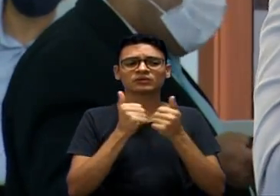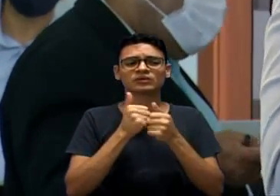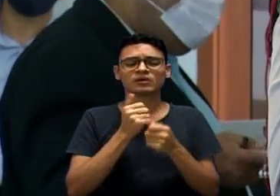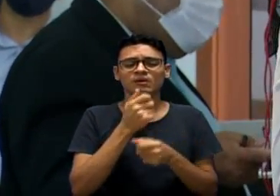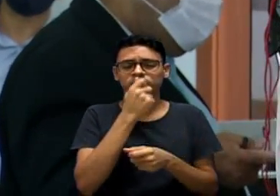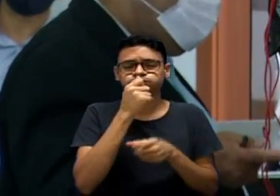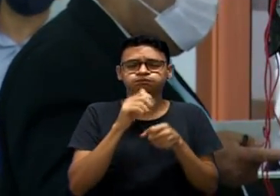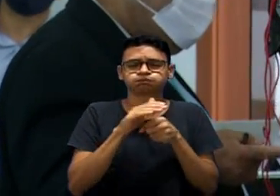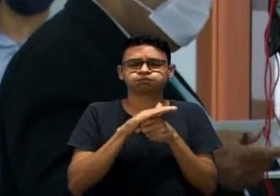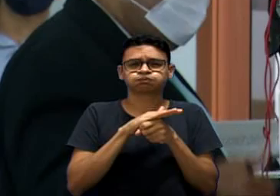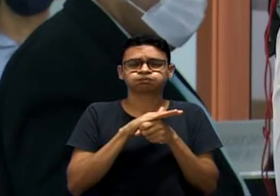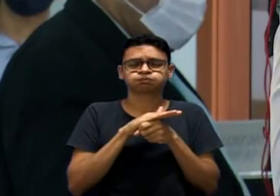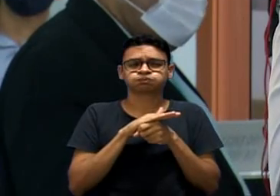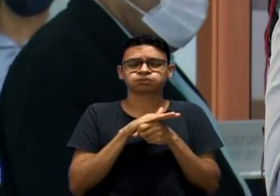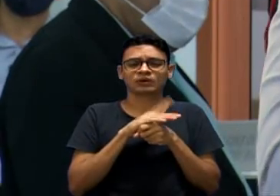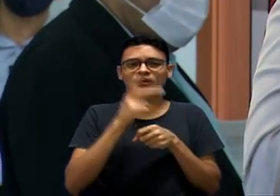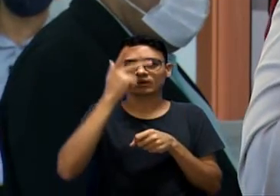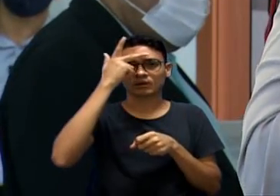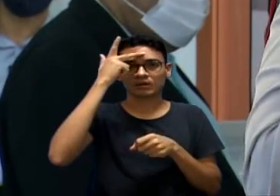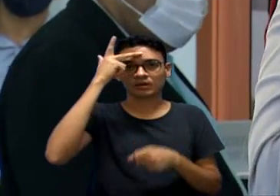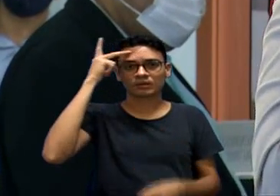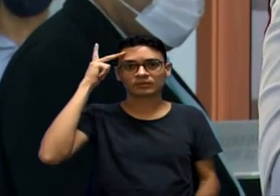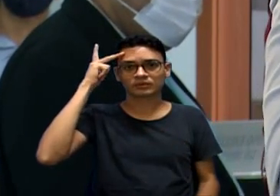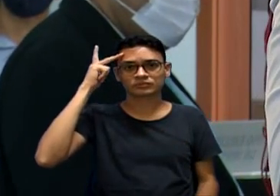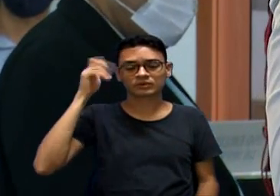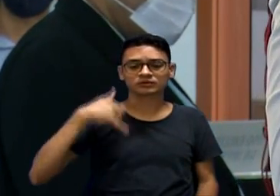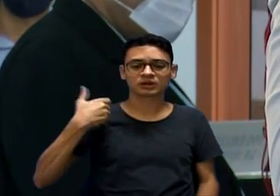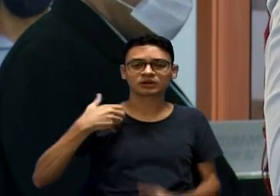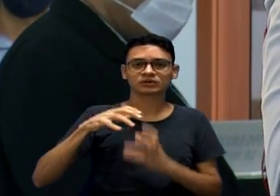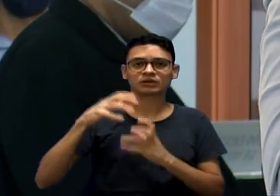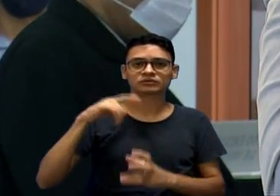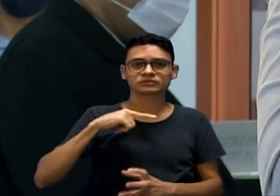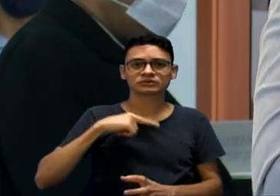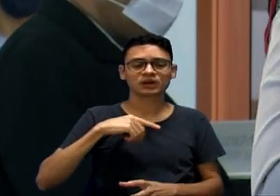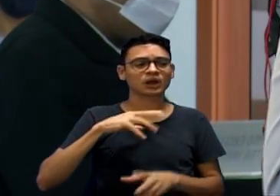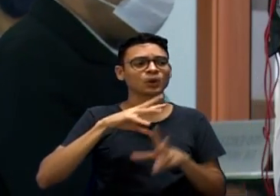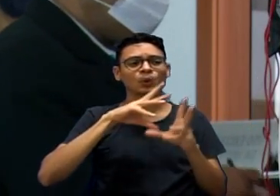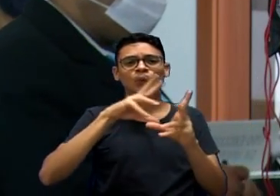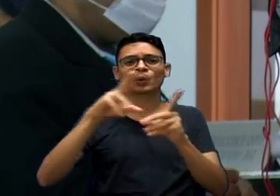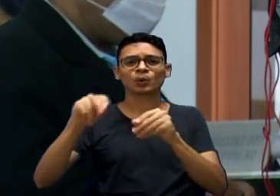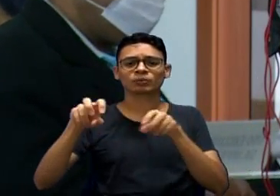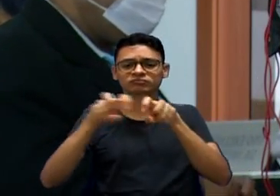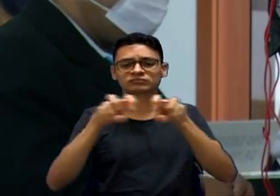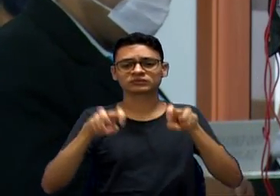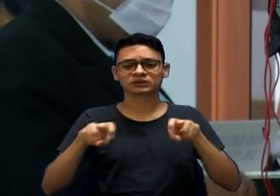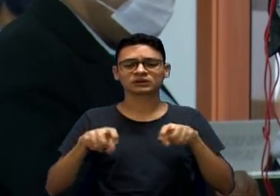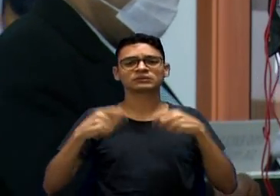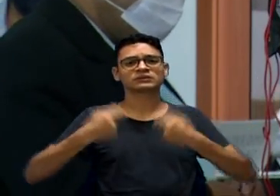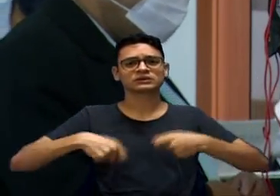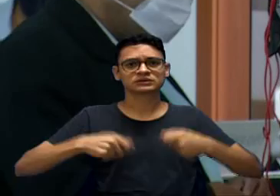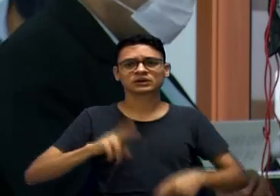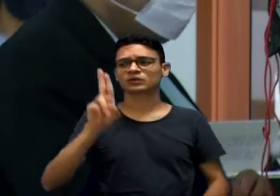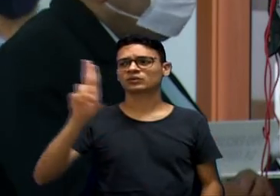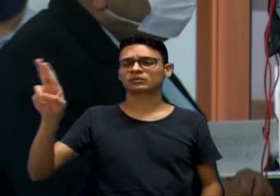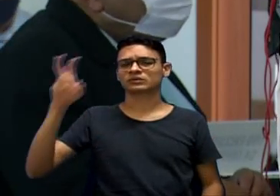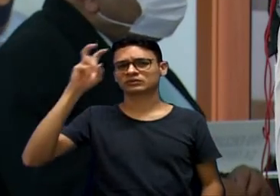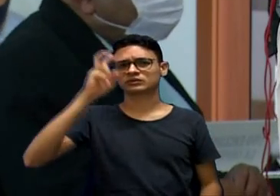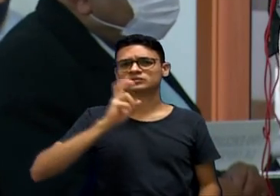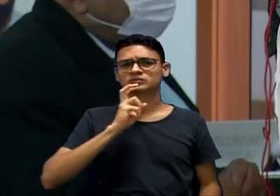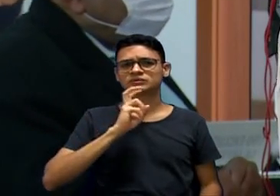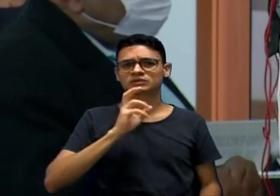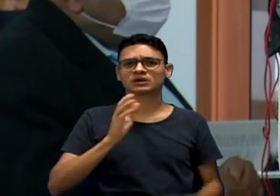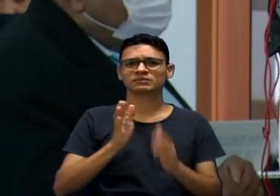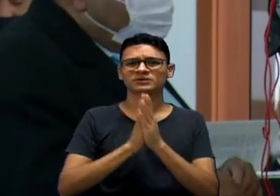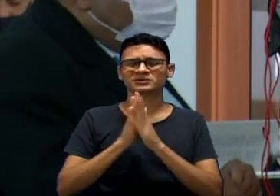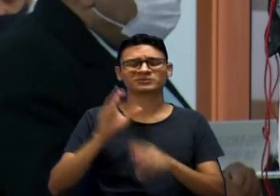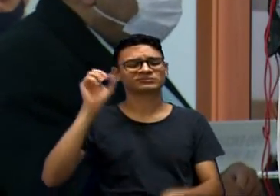tem vereador aqui da melhor idade. Todos têm que estar aqui no plenário. Então, eu peço, em nome da cidade de Sorocaba, para